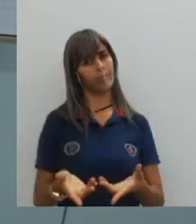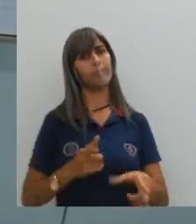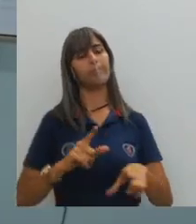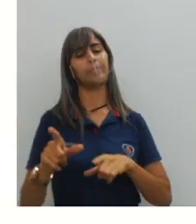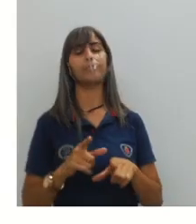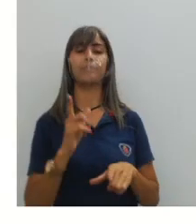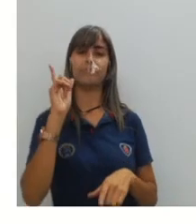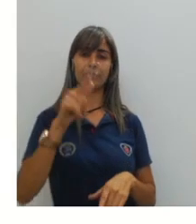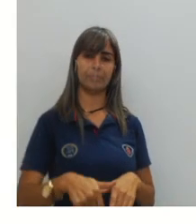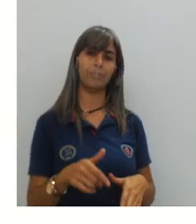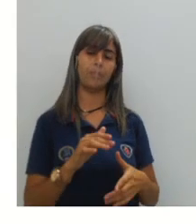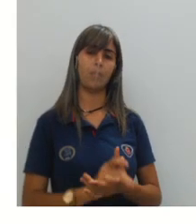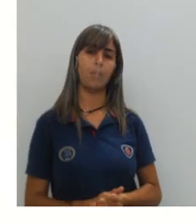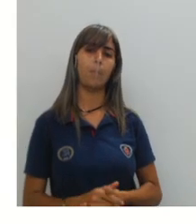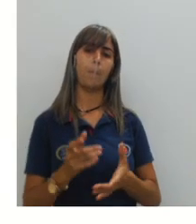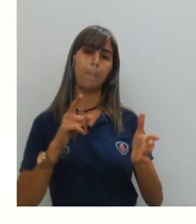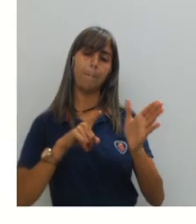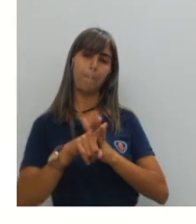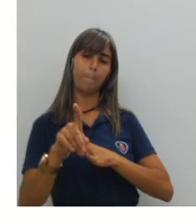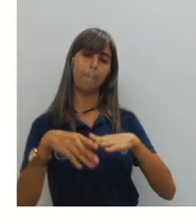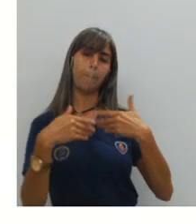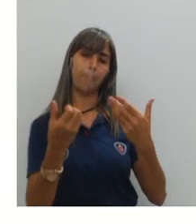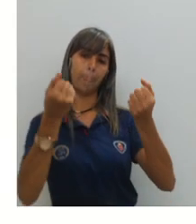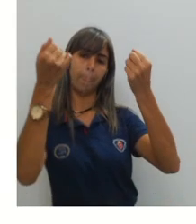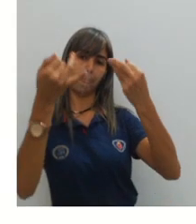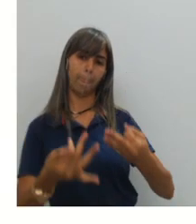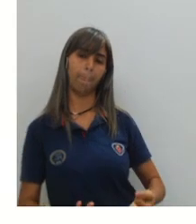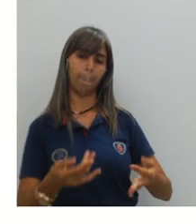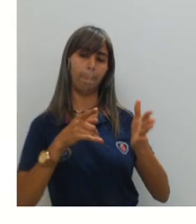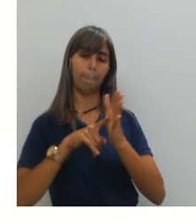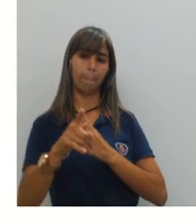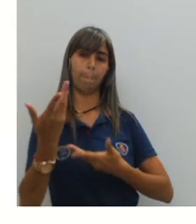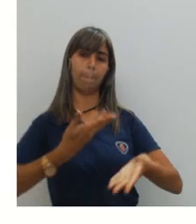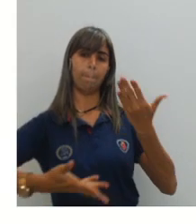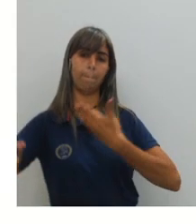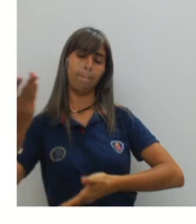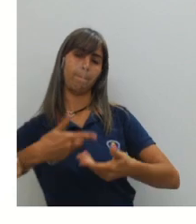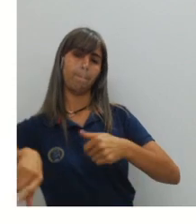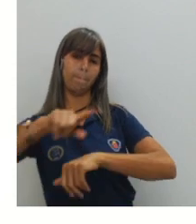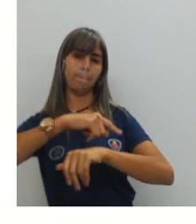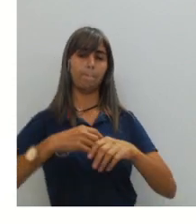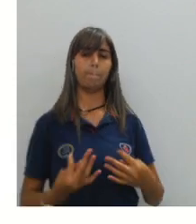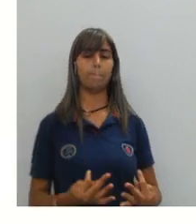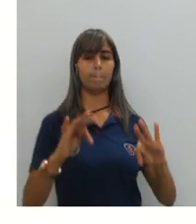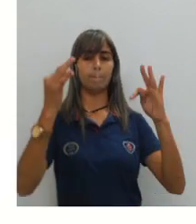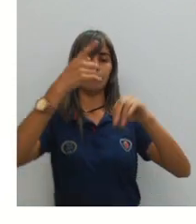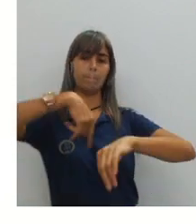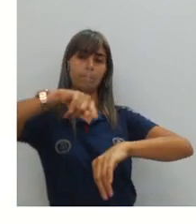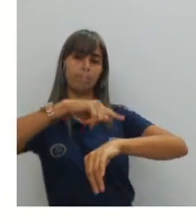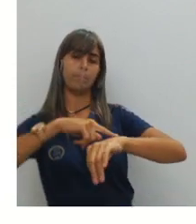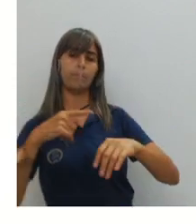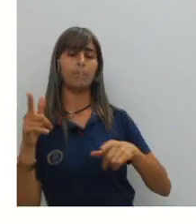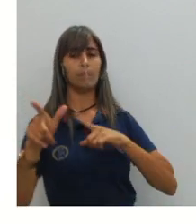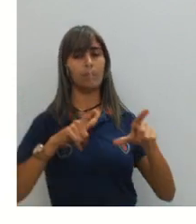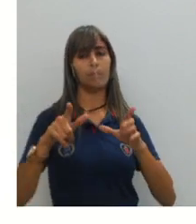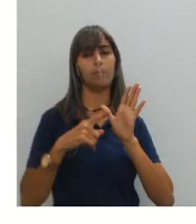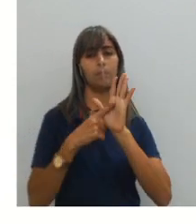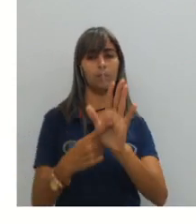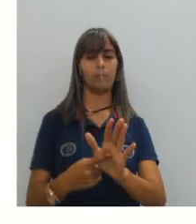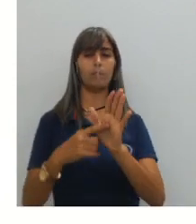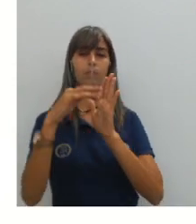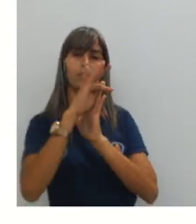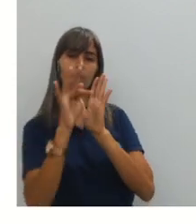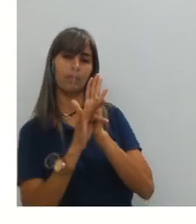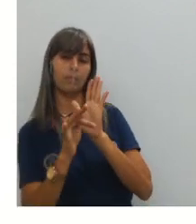É trabalho, né? E a pergunta fala o seguinte: a relação entre mudanças tecnológicas e tempo de trabalho apresentada pelo